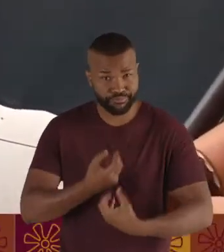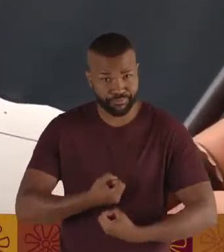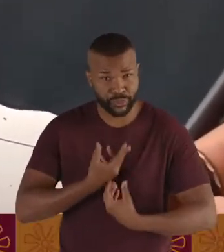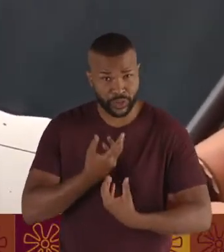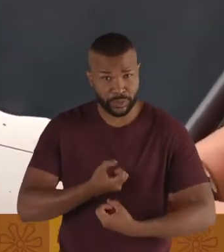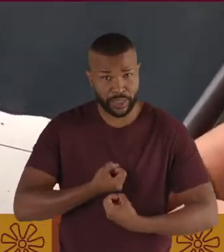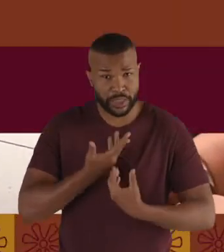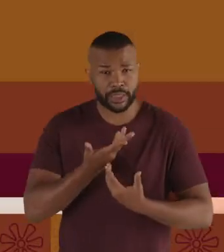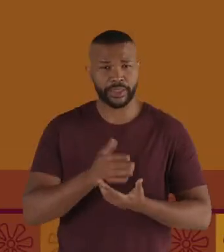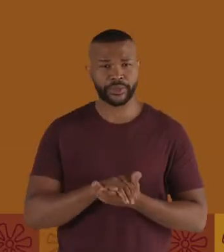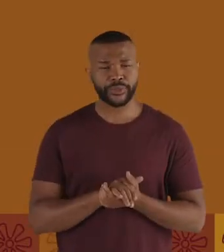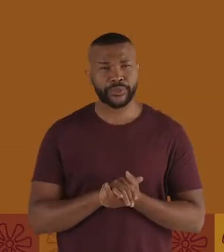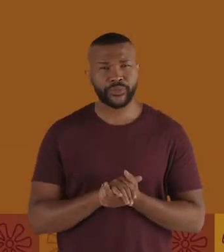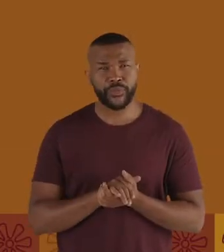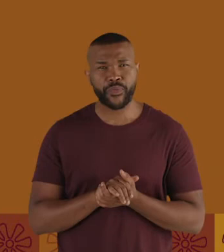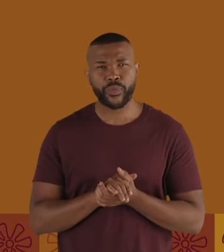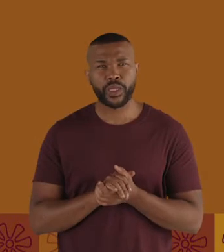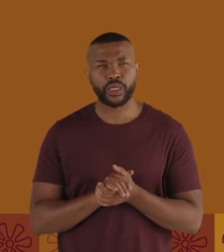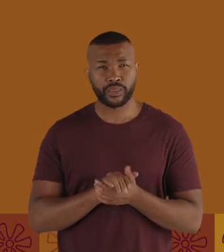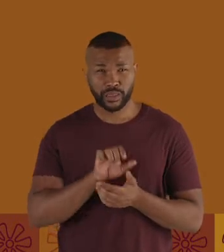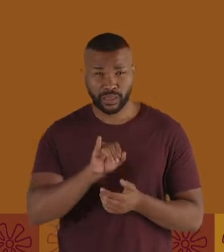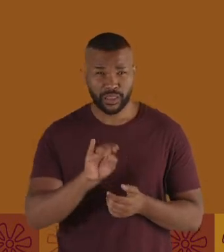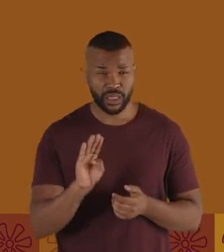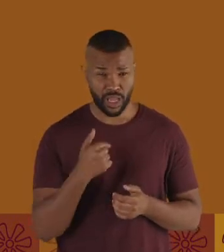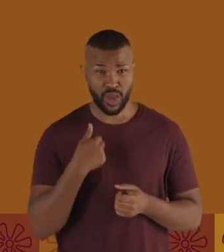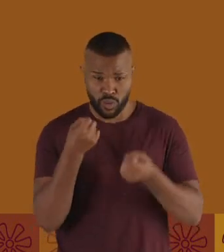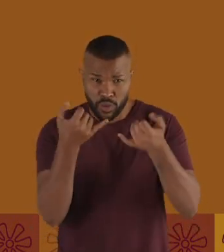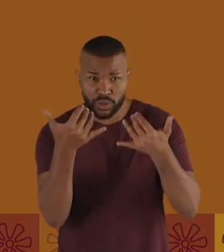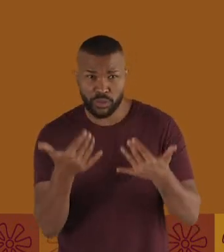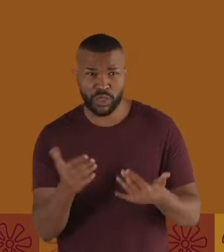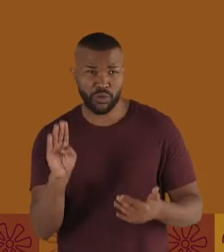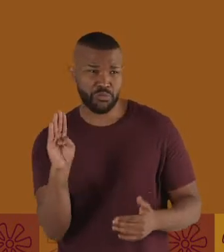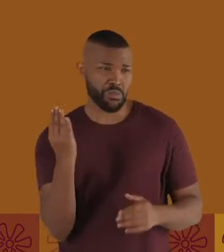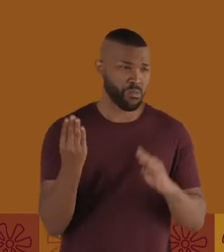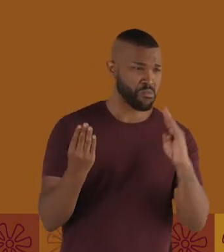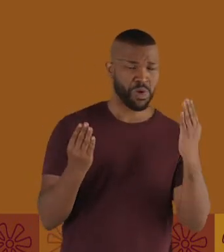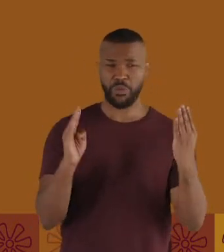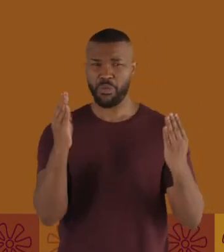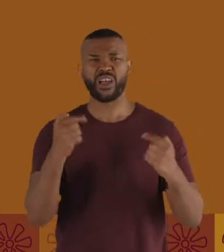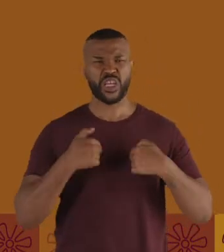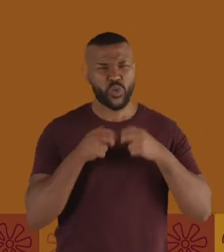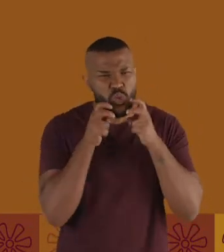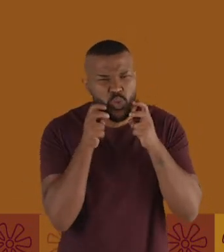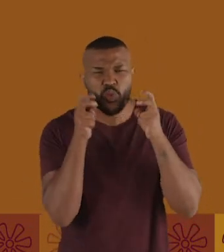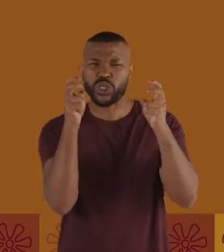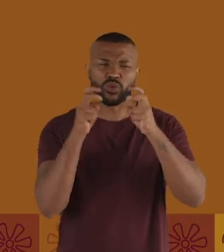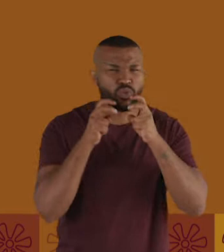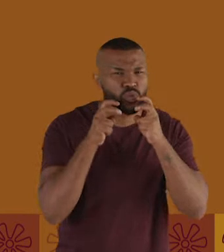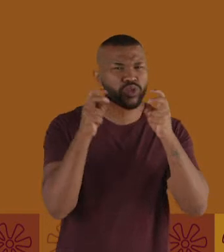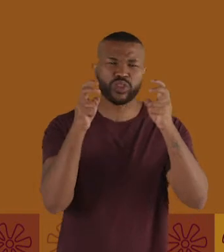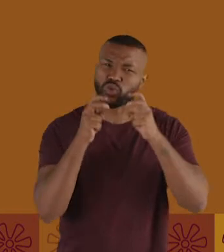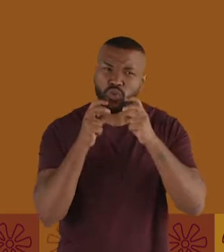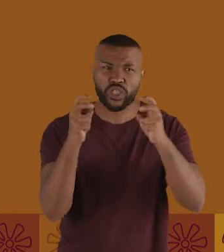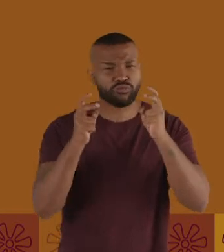poema. Mesmo que voltem as costas as minhas palavras de fogo, não pararei de gritar, não pararei,